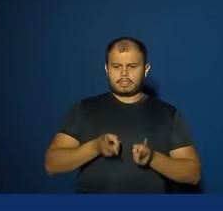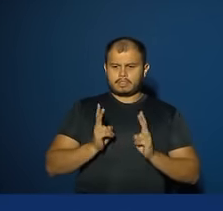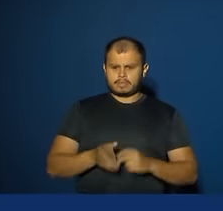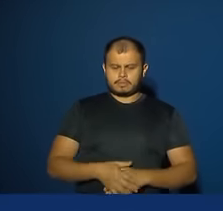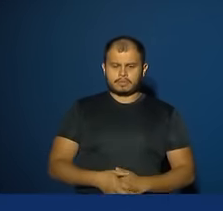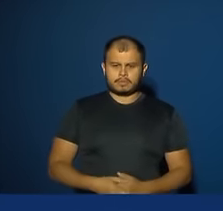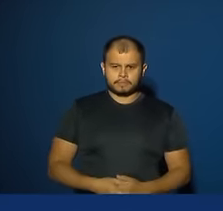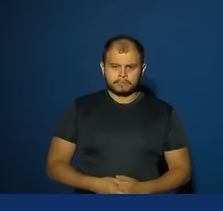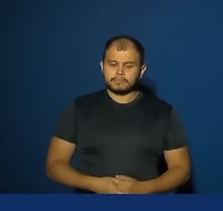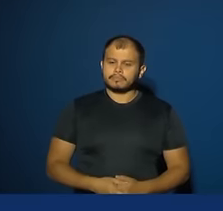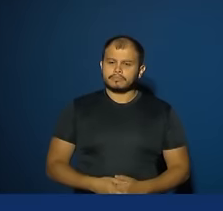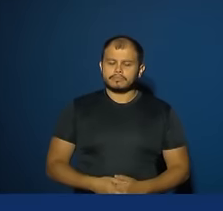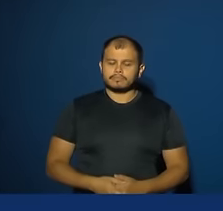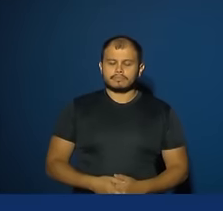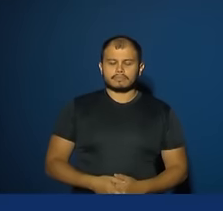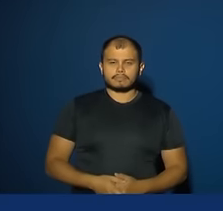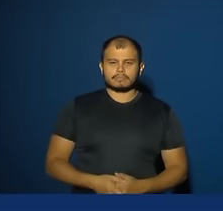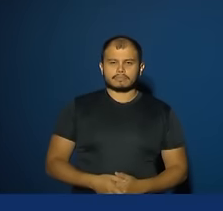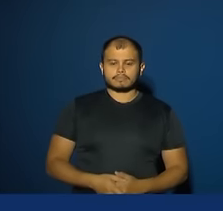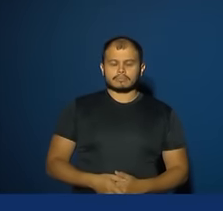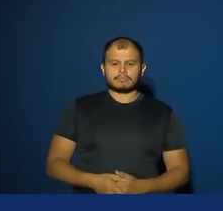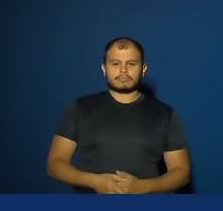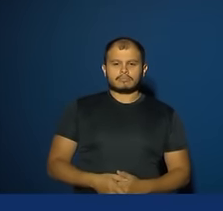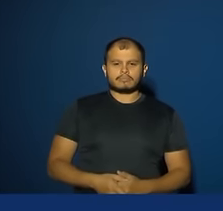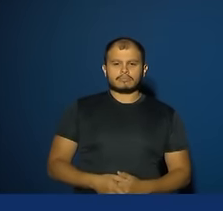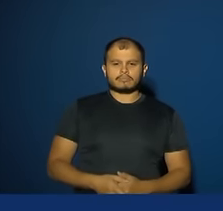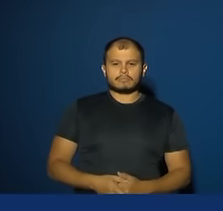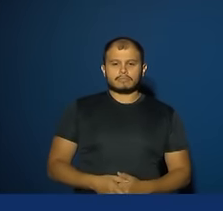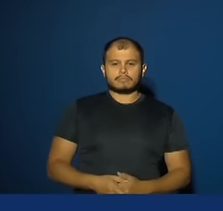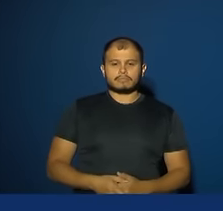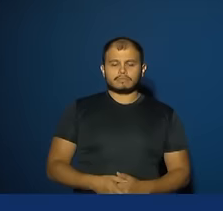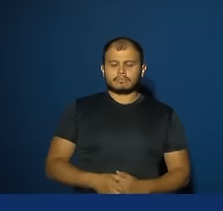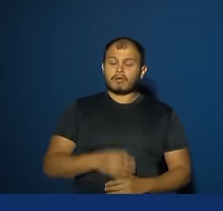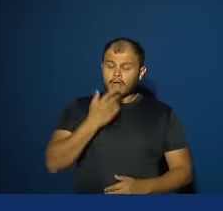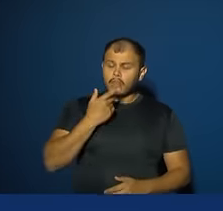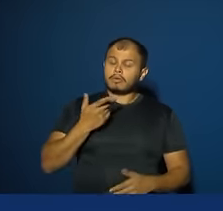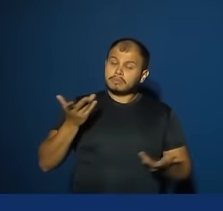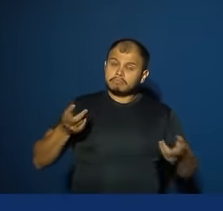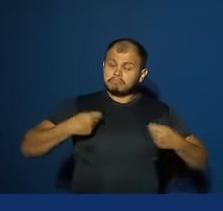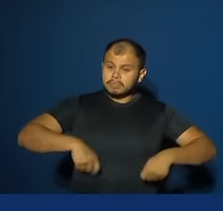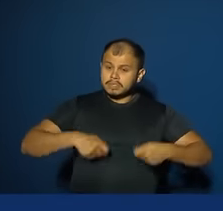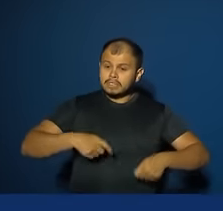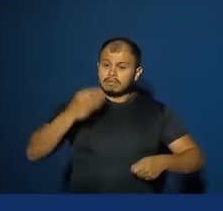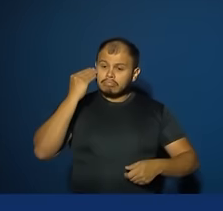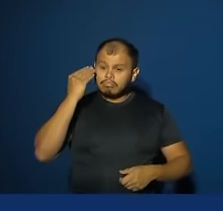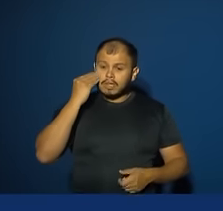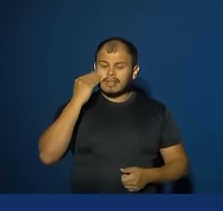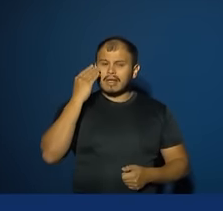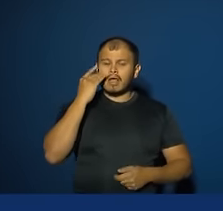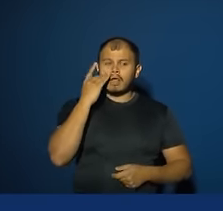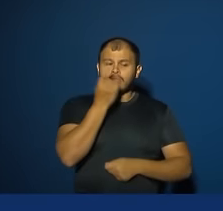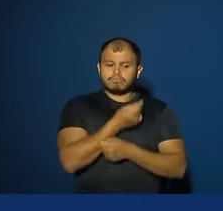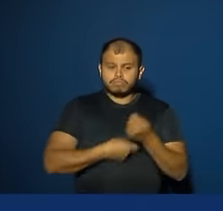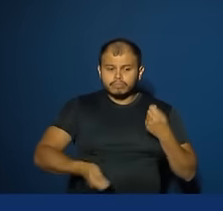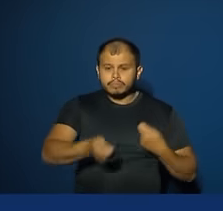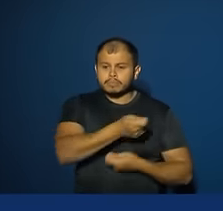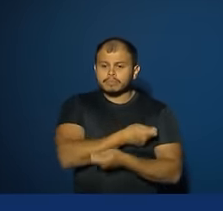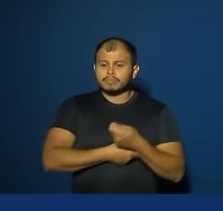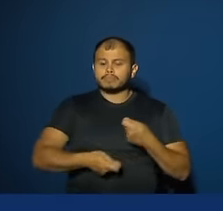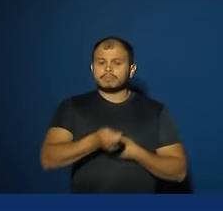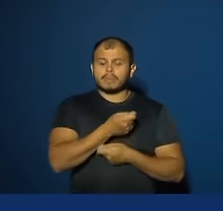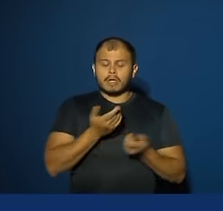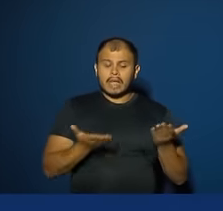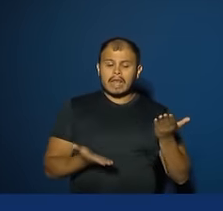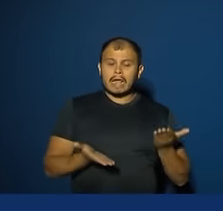critério jornalístico que foi puxa a gente tem que continuar em busca do equilíbrio fiscal porque é isso que vai permitir taxas de